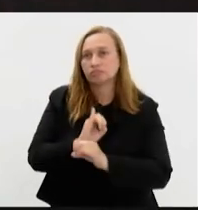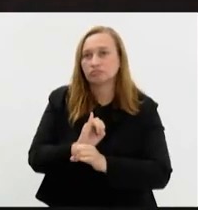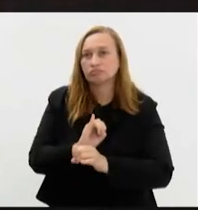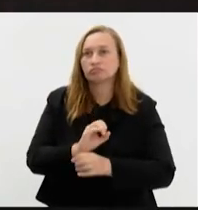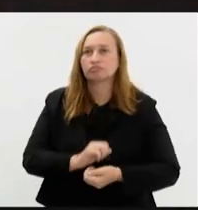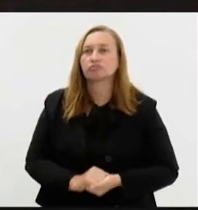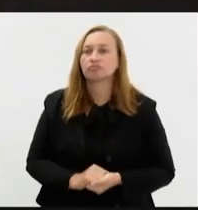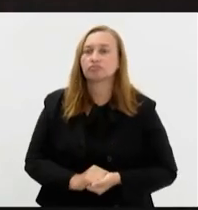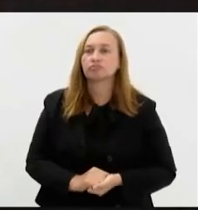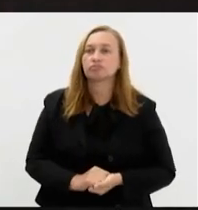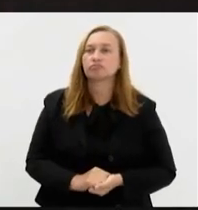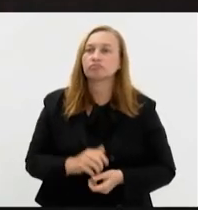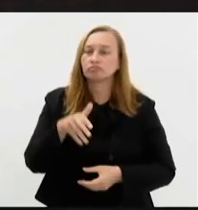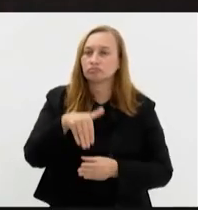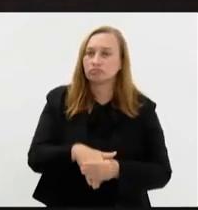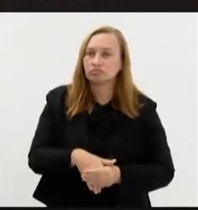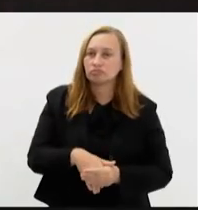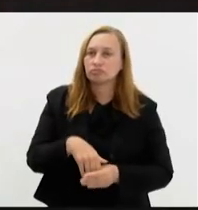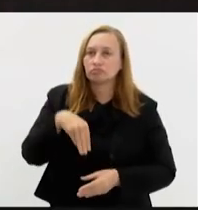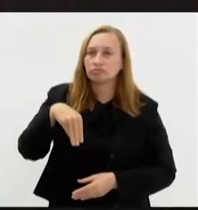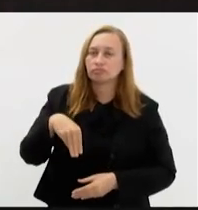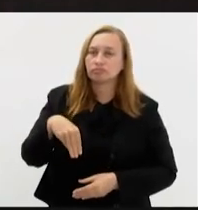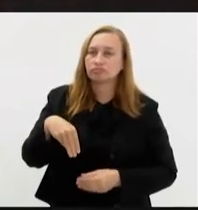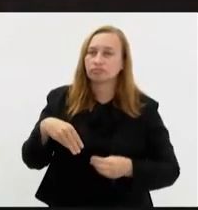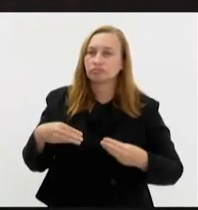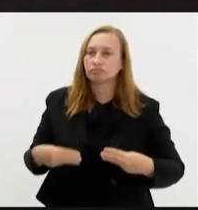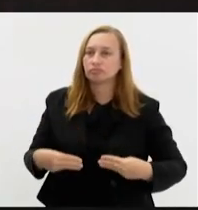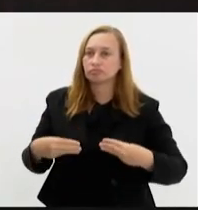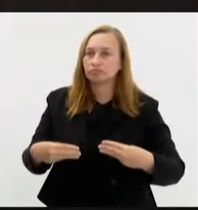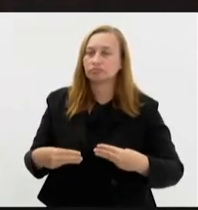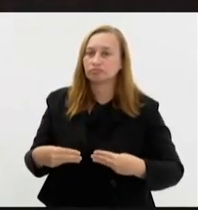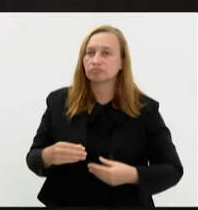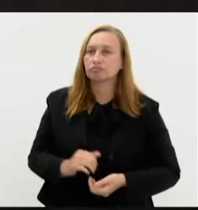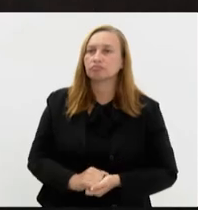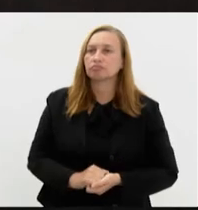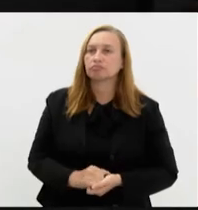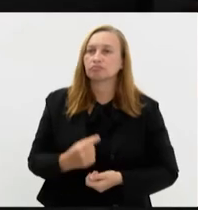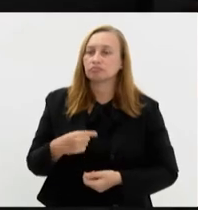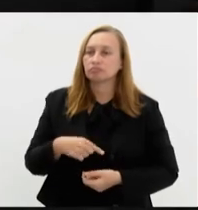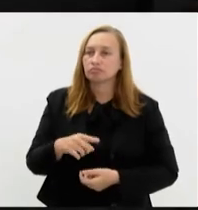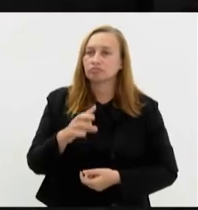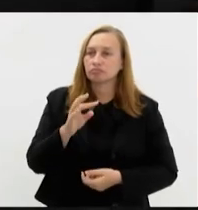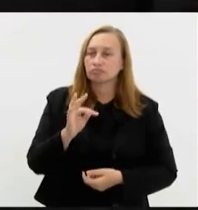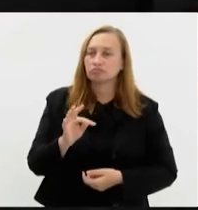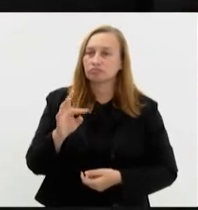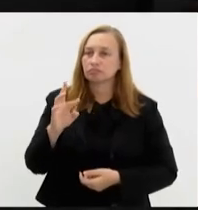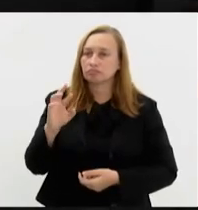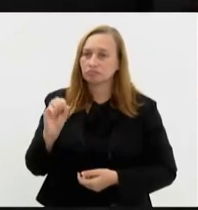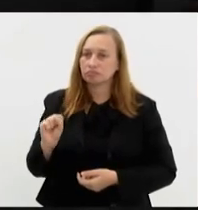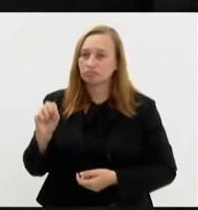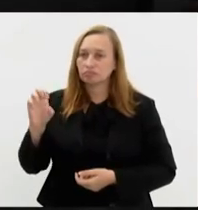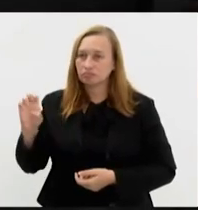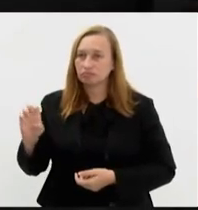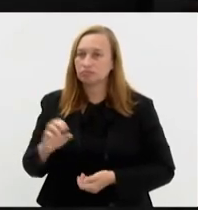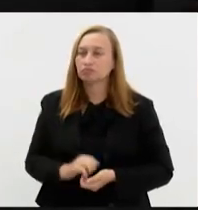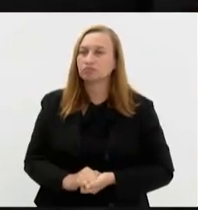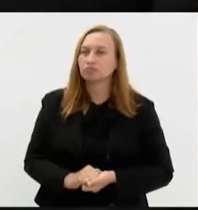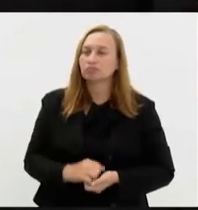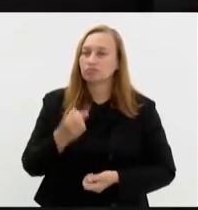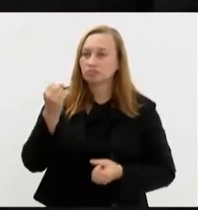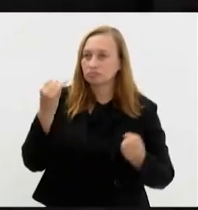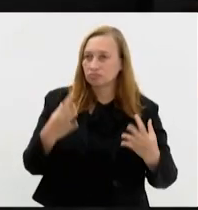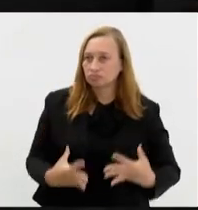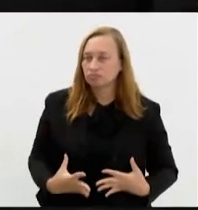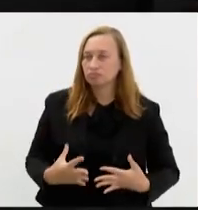de um brilhante voto do ministro tle quando passou ali pelo TSE ministra de Lene onde ele dizia o seguinte